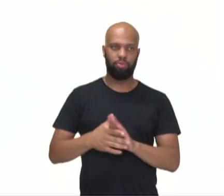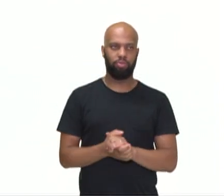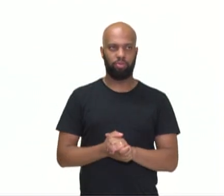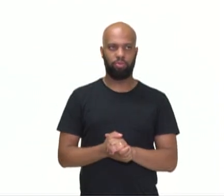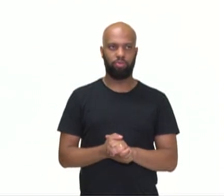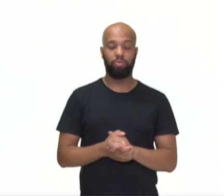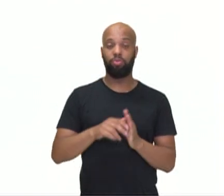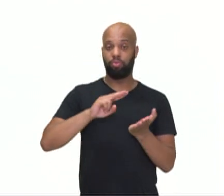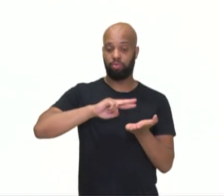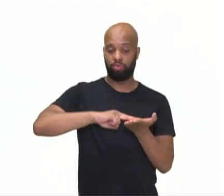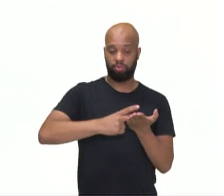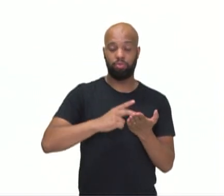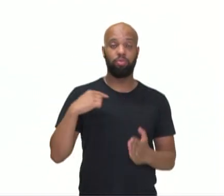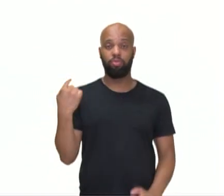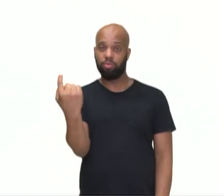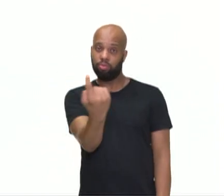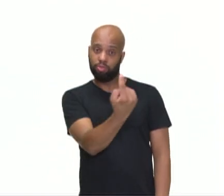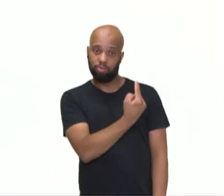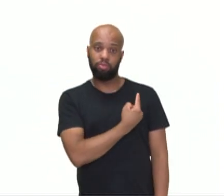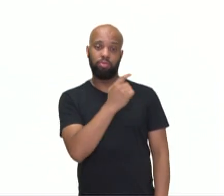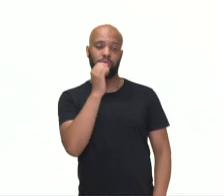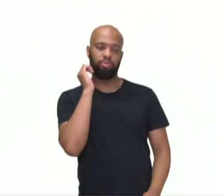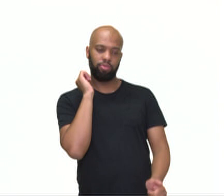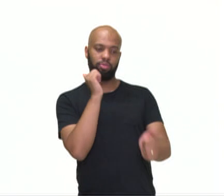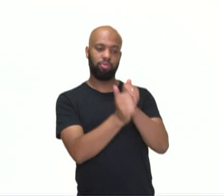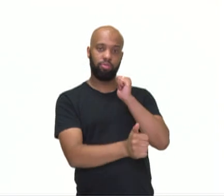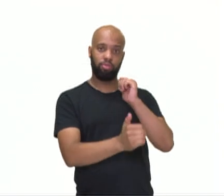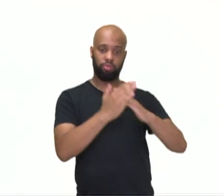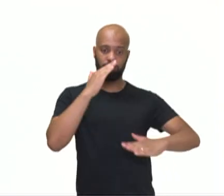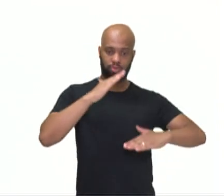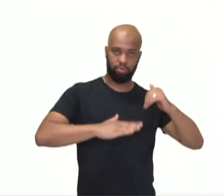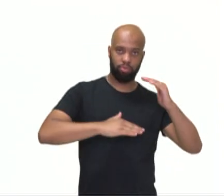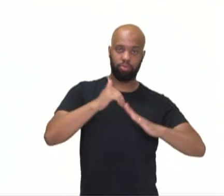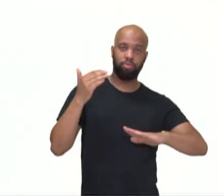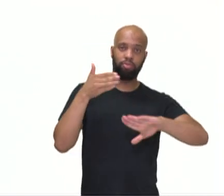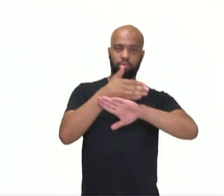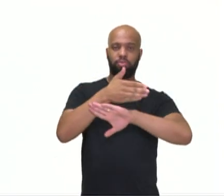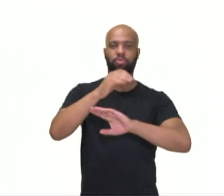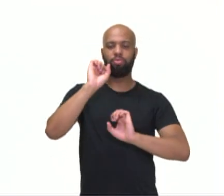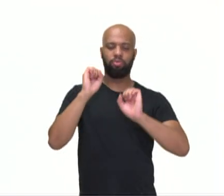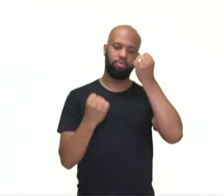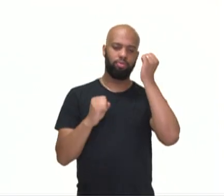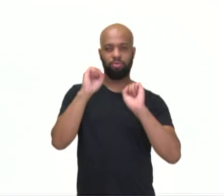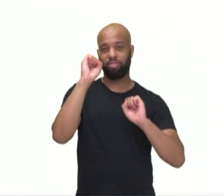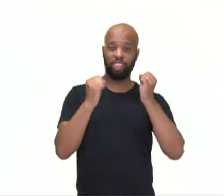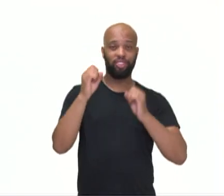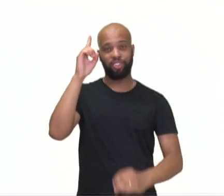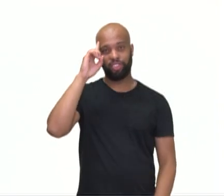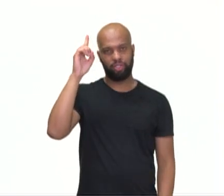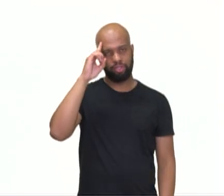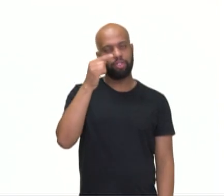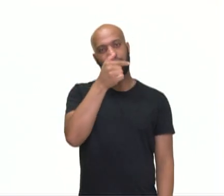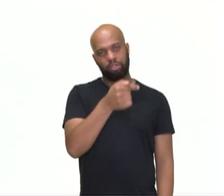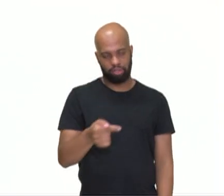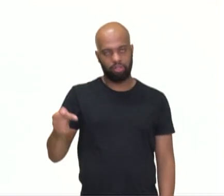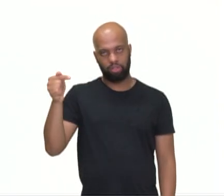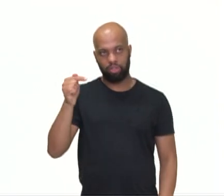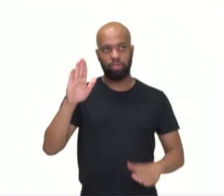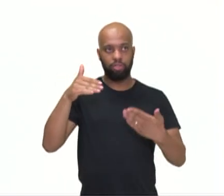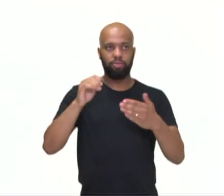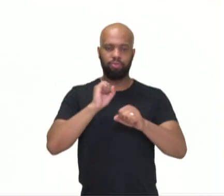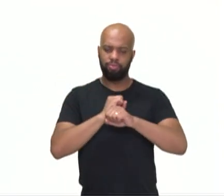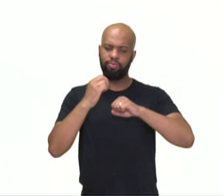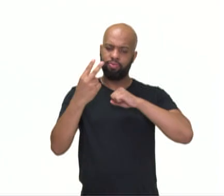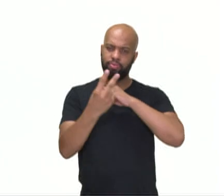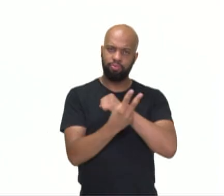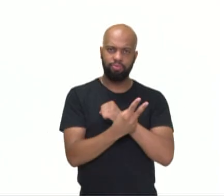somos atletas, nós vamos à academia nos dias de semana. Qual advérbio de frequência nós podemos utilizar